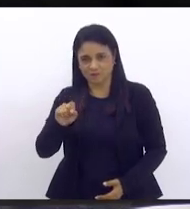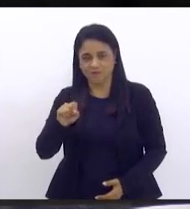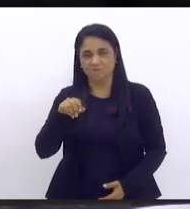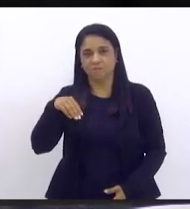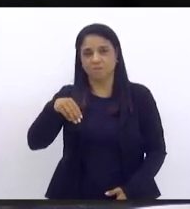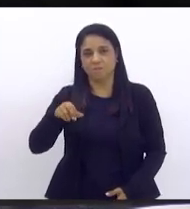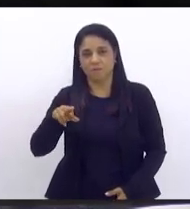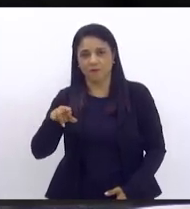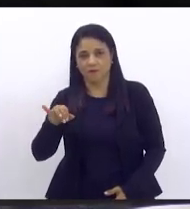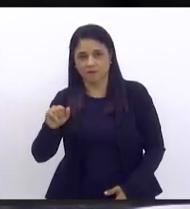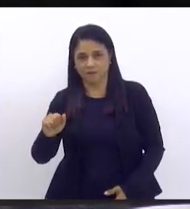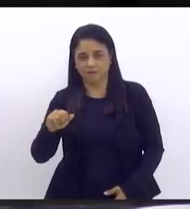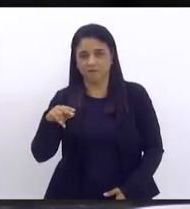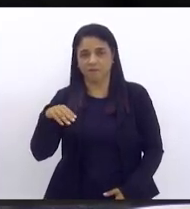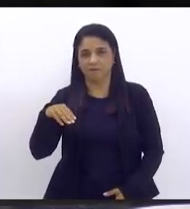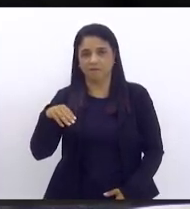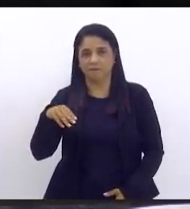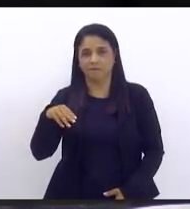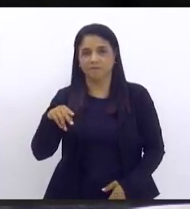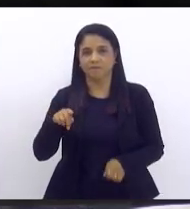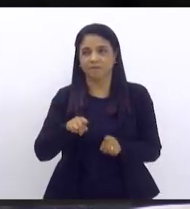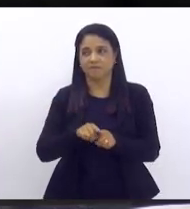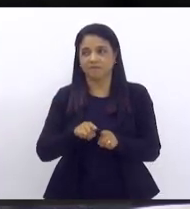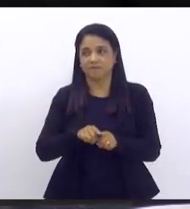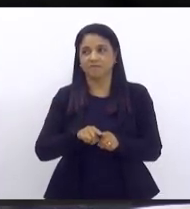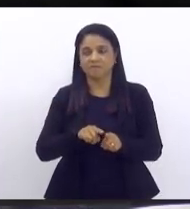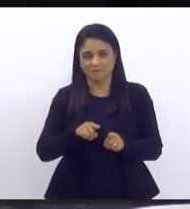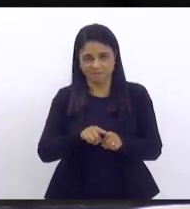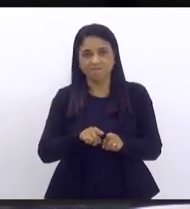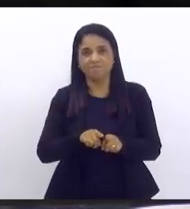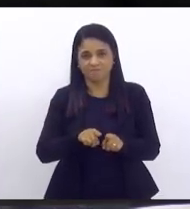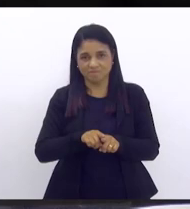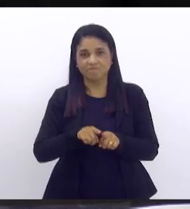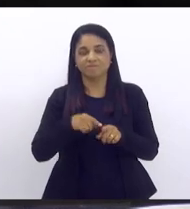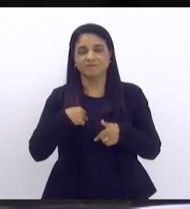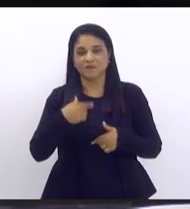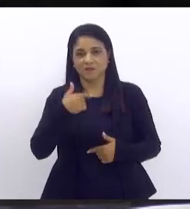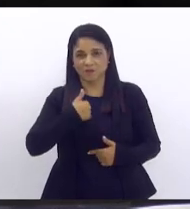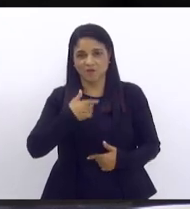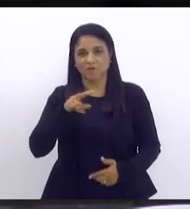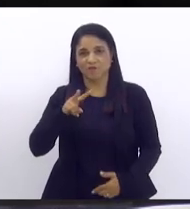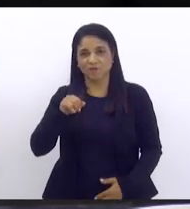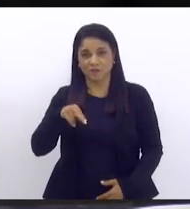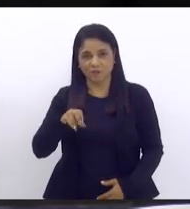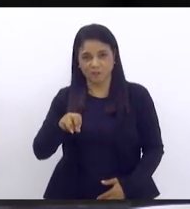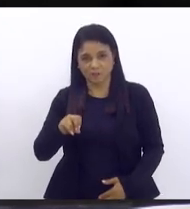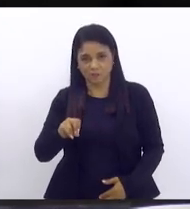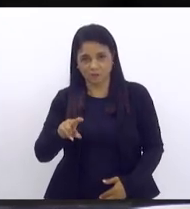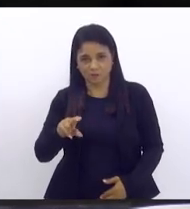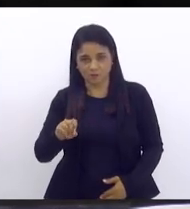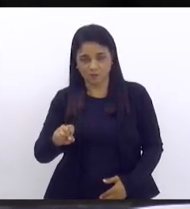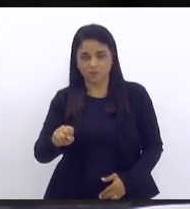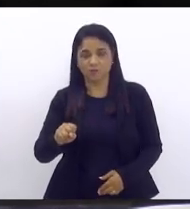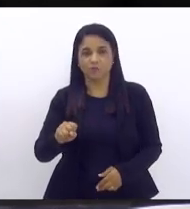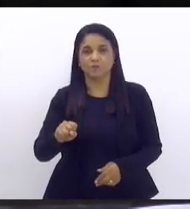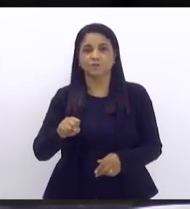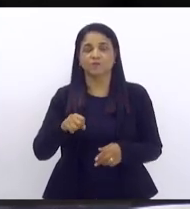pilares. Eu vi a foto ali da Helena. Nós, eu, Vinícius, nós, Beth, nós